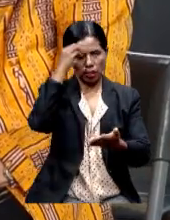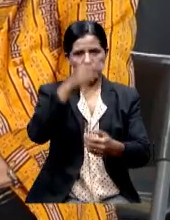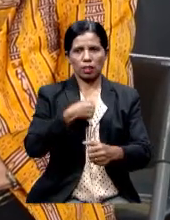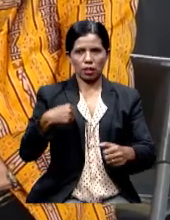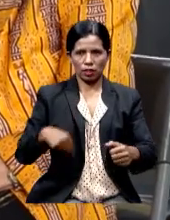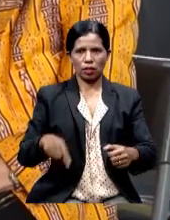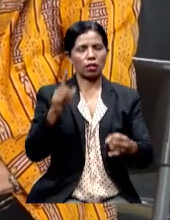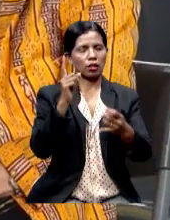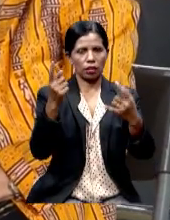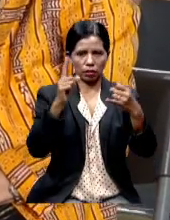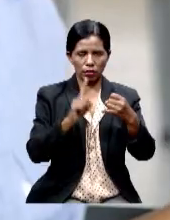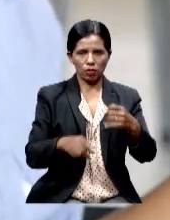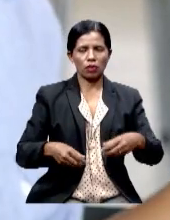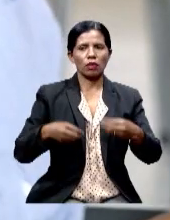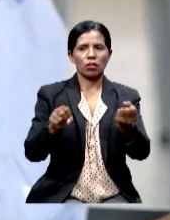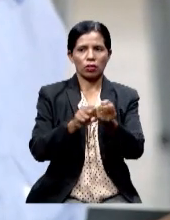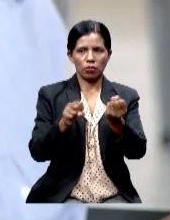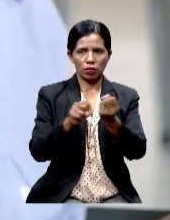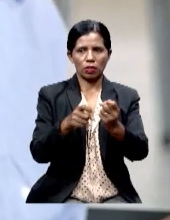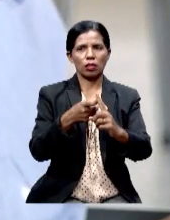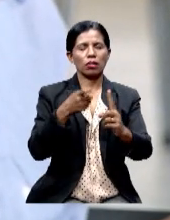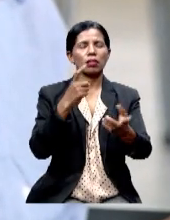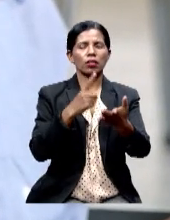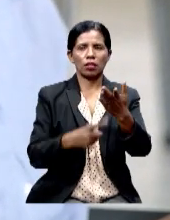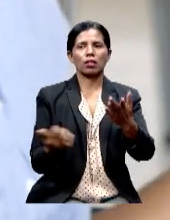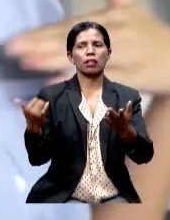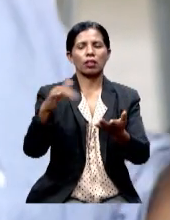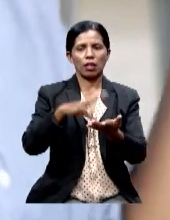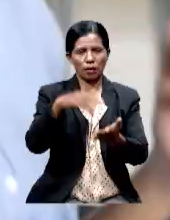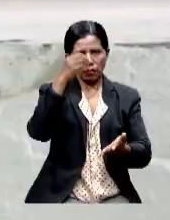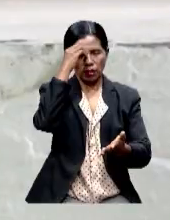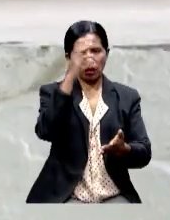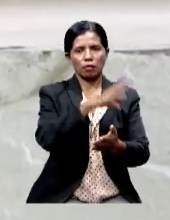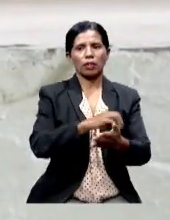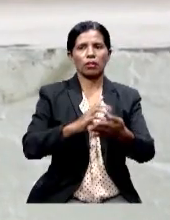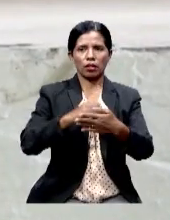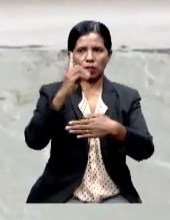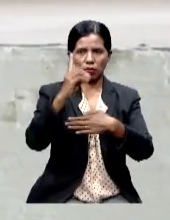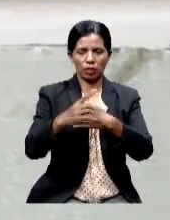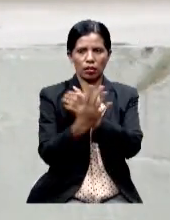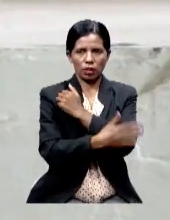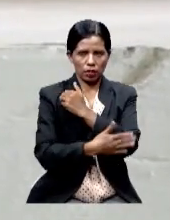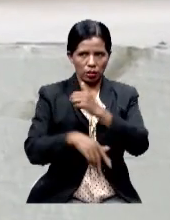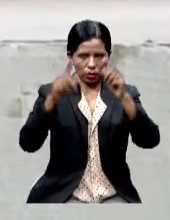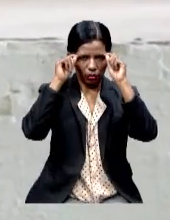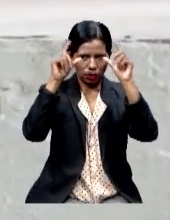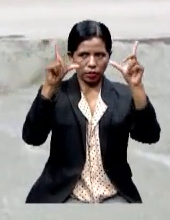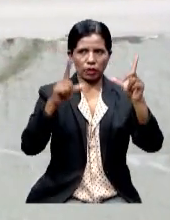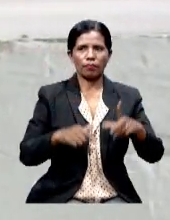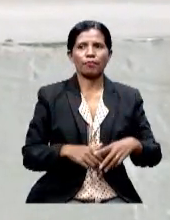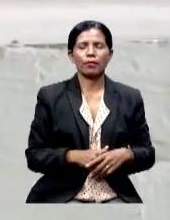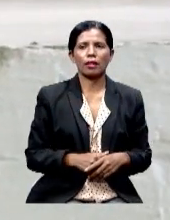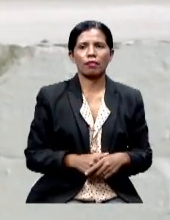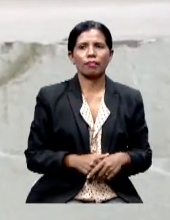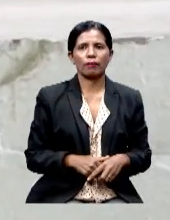nune ikus filamai fo contribuição lihusi saida mak Sira apreende ba desenvolvimento Nação Timor-Leste. Primeiro